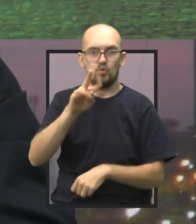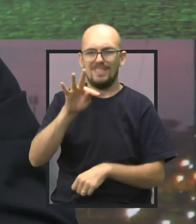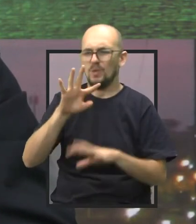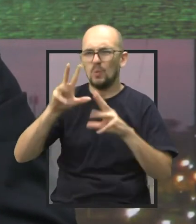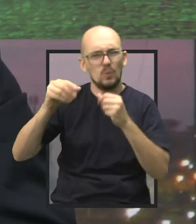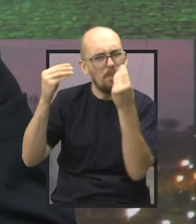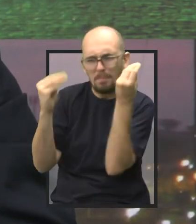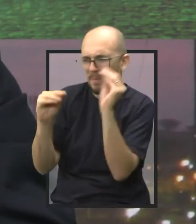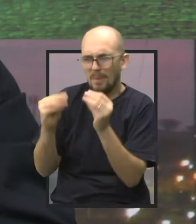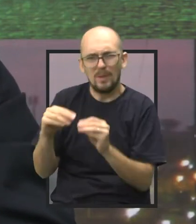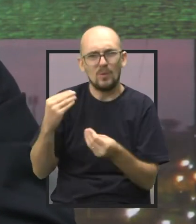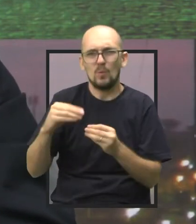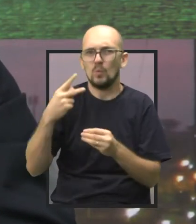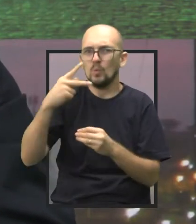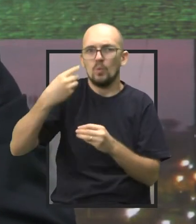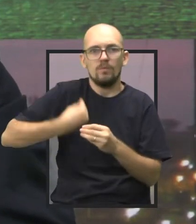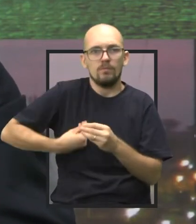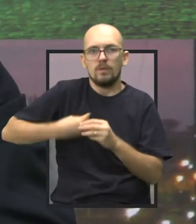Né? Então,